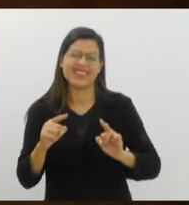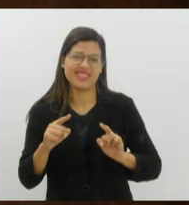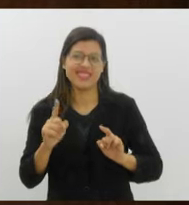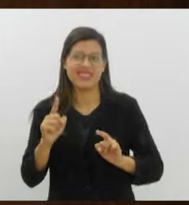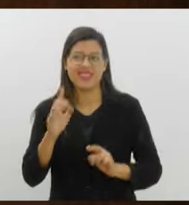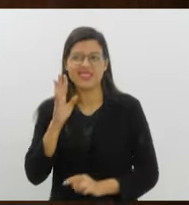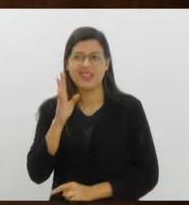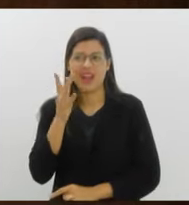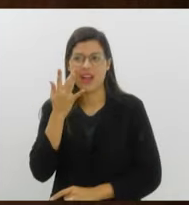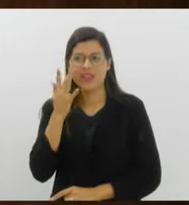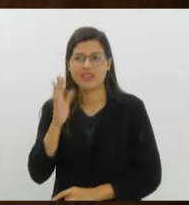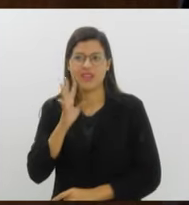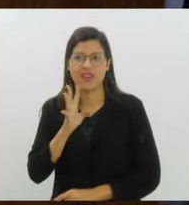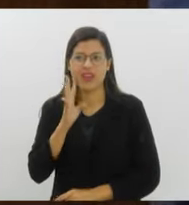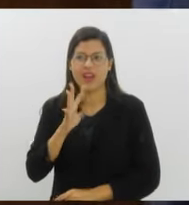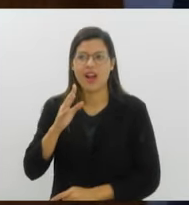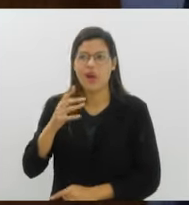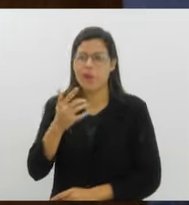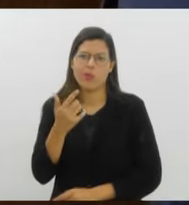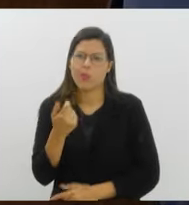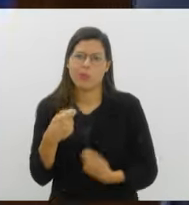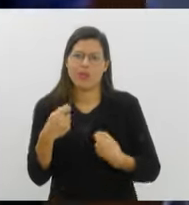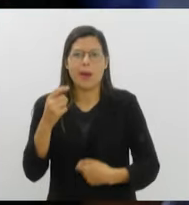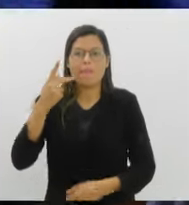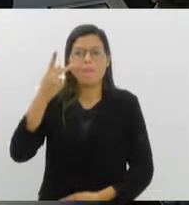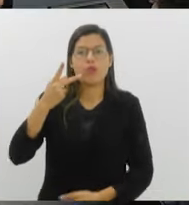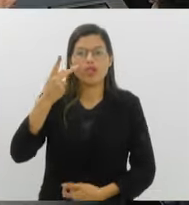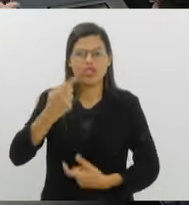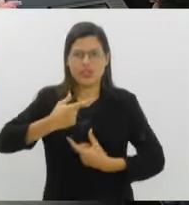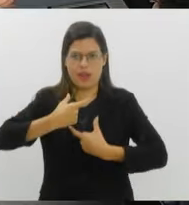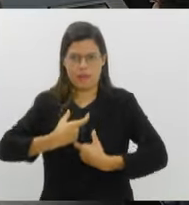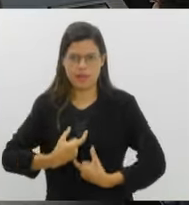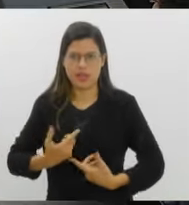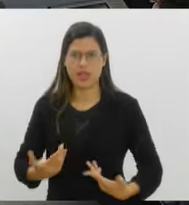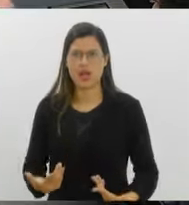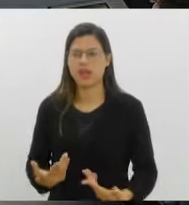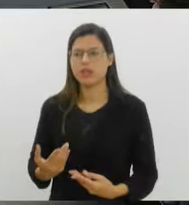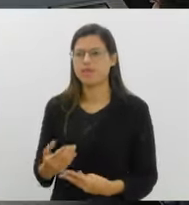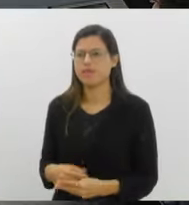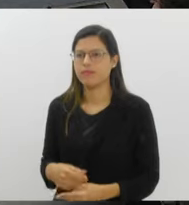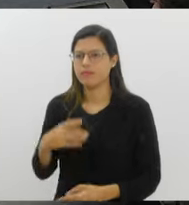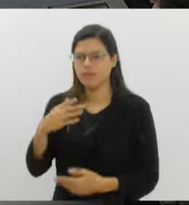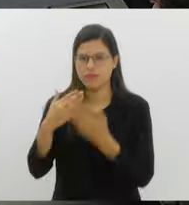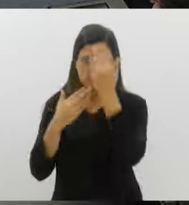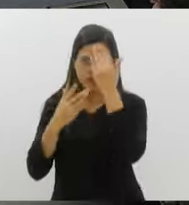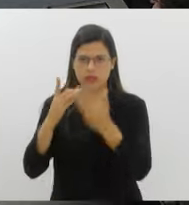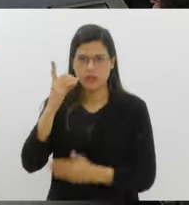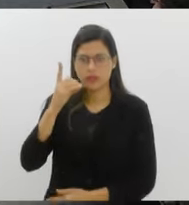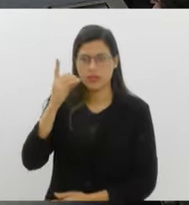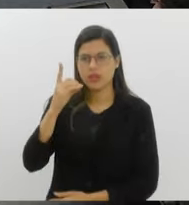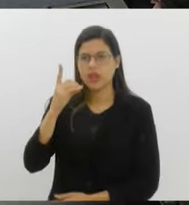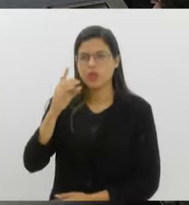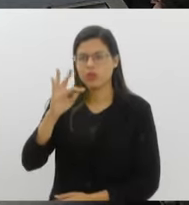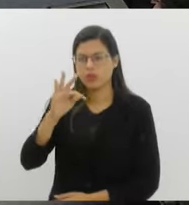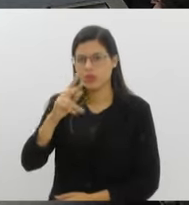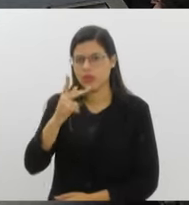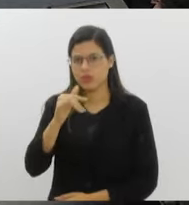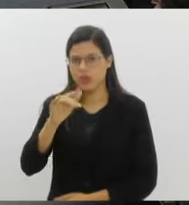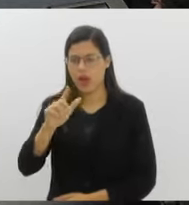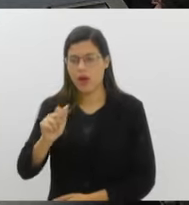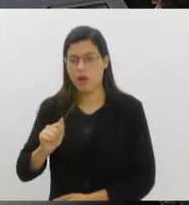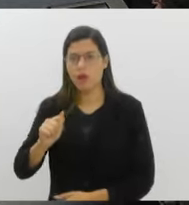legal não ter a politização da medalha. Muito obrigado. Obrigado, deputado Tiago Galhaço. Deputado Tia Ju, por favor. Senhor presidente,